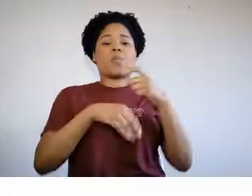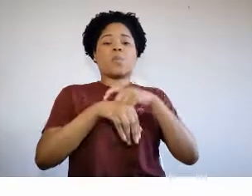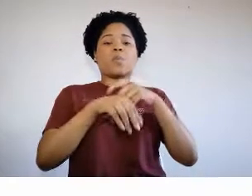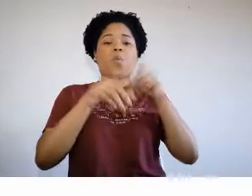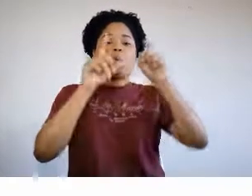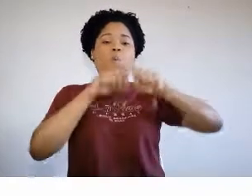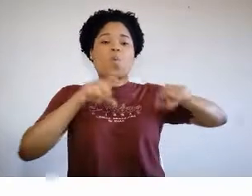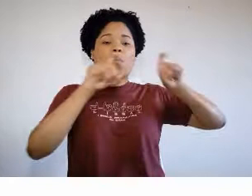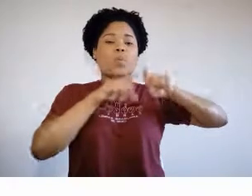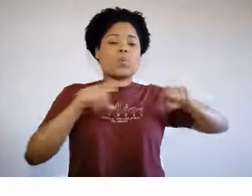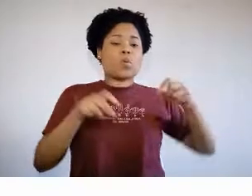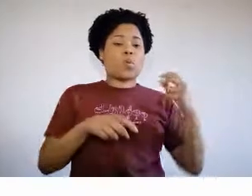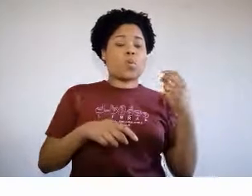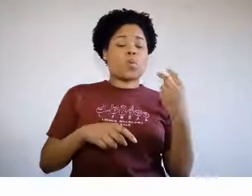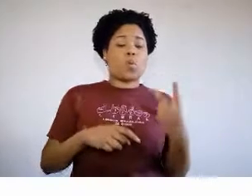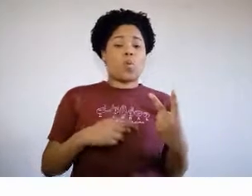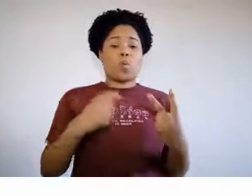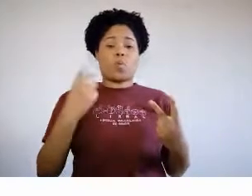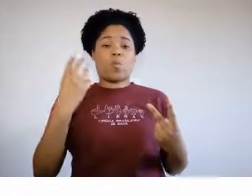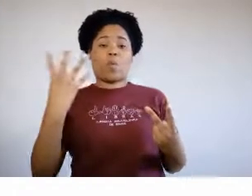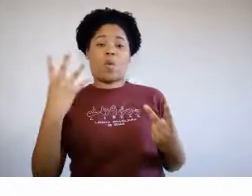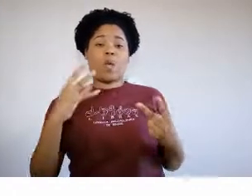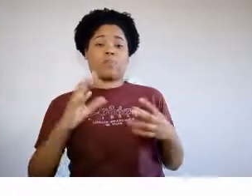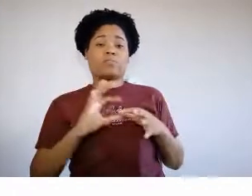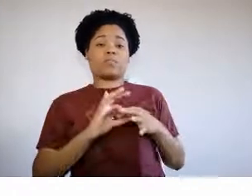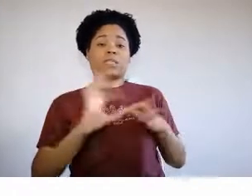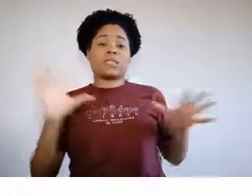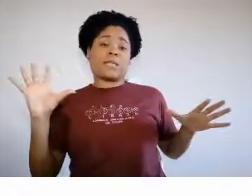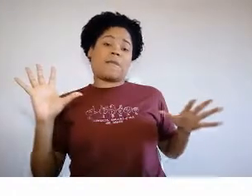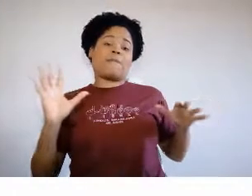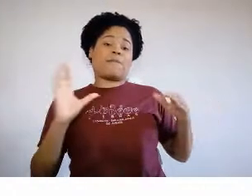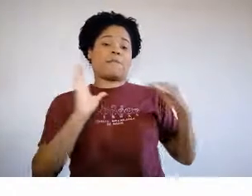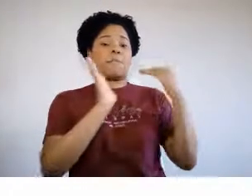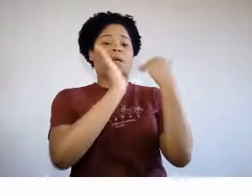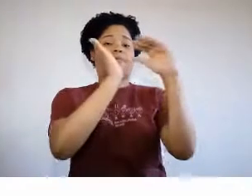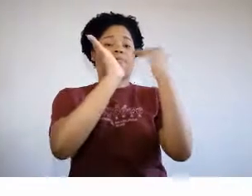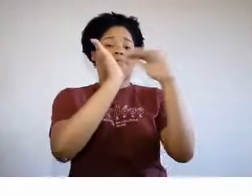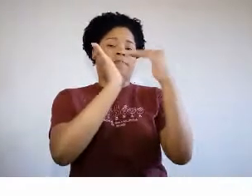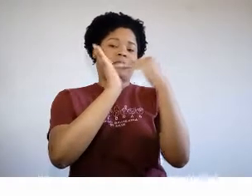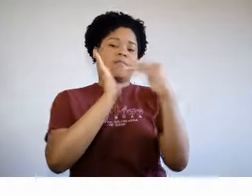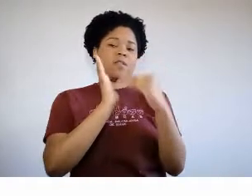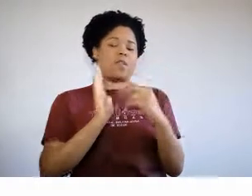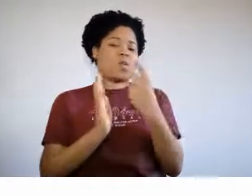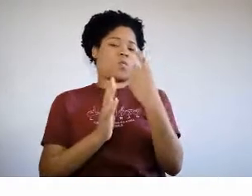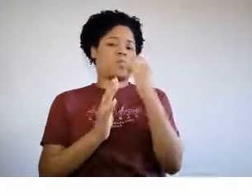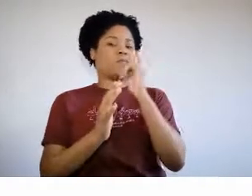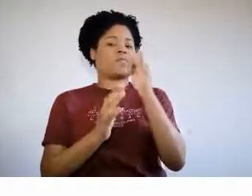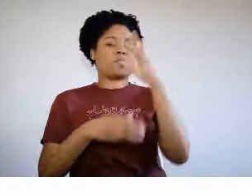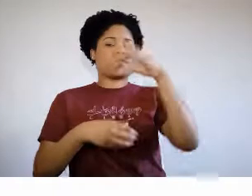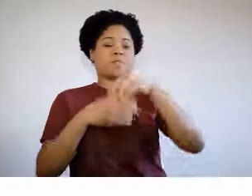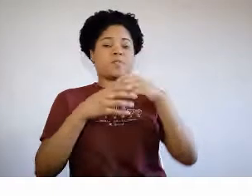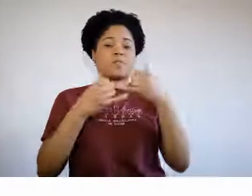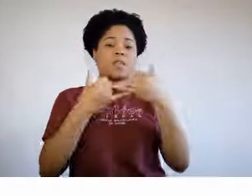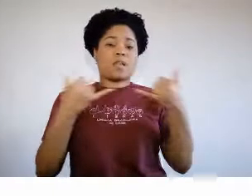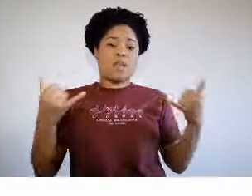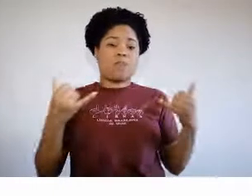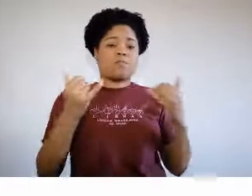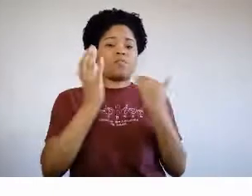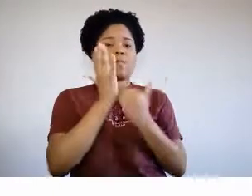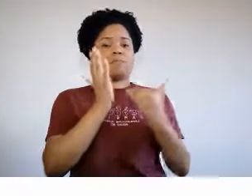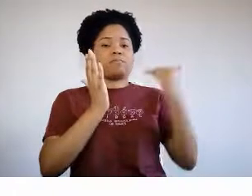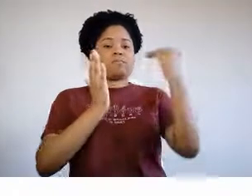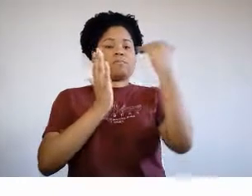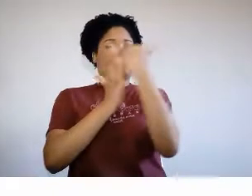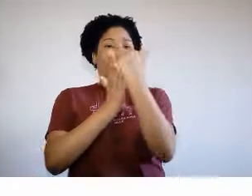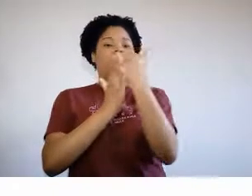Neste momento, aqueles computadores, o 2 e o 4, ficaram livres para poder enviar, né, um dado na rede.